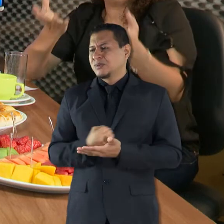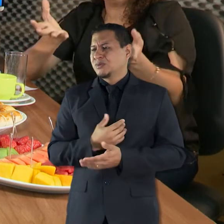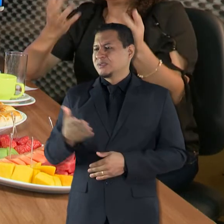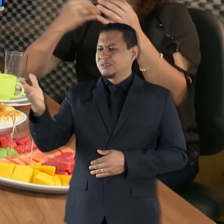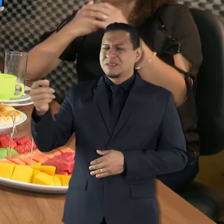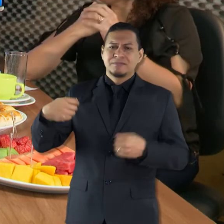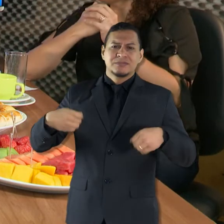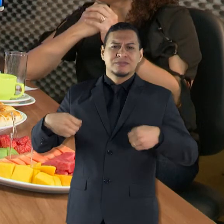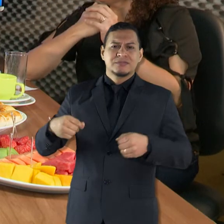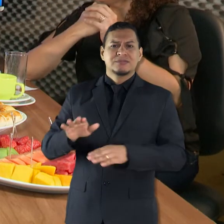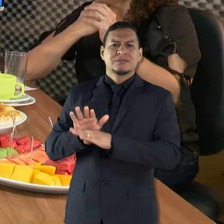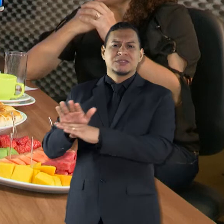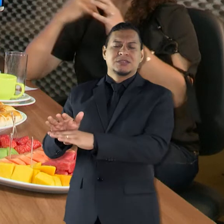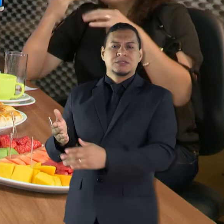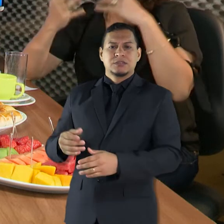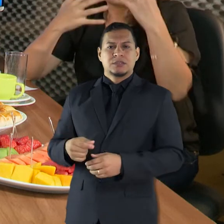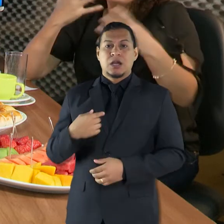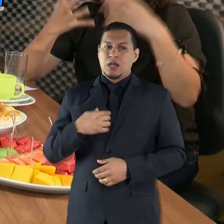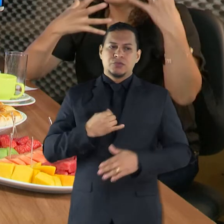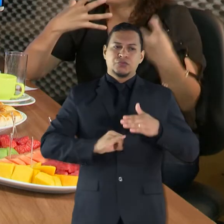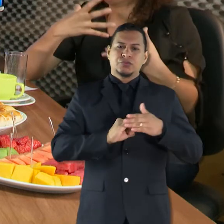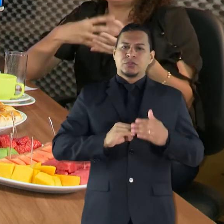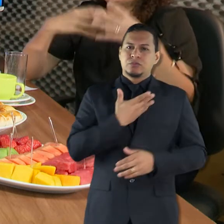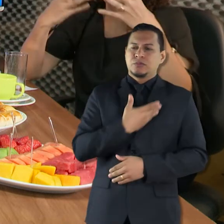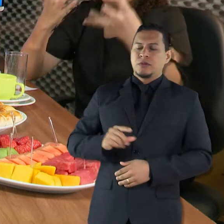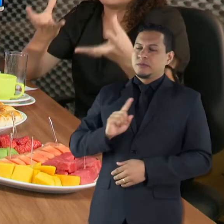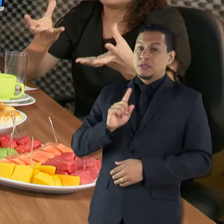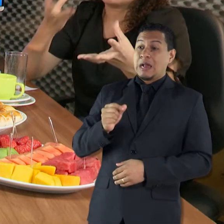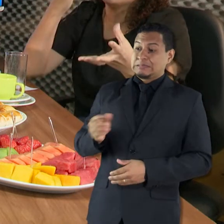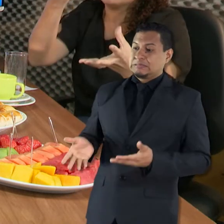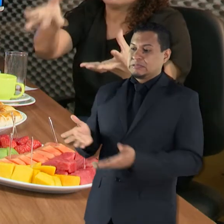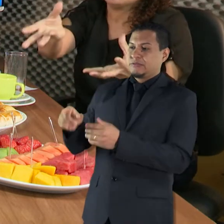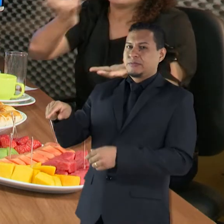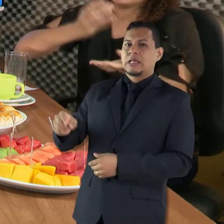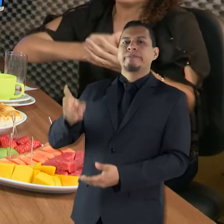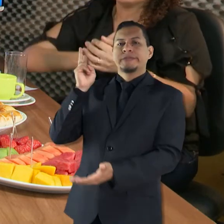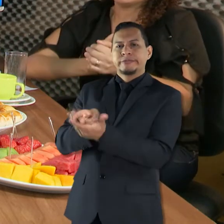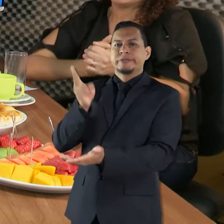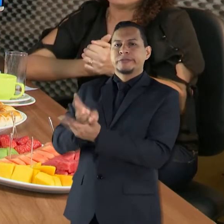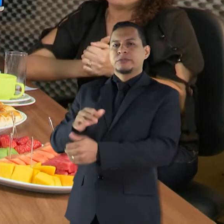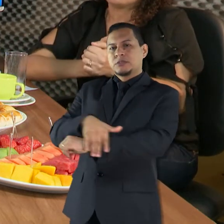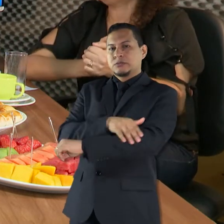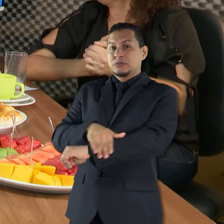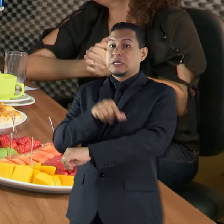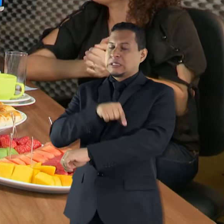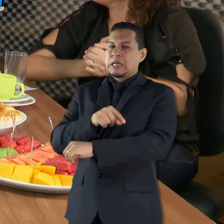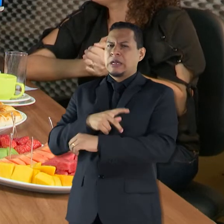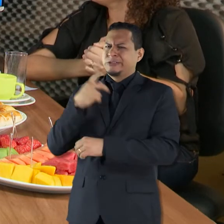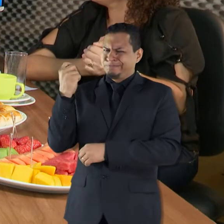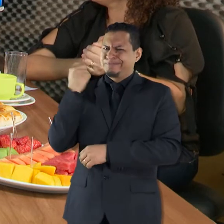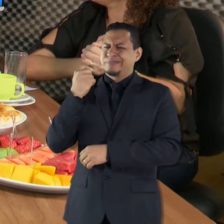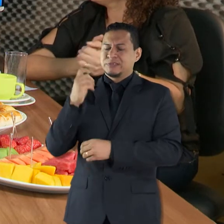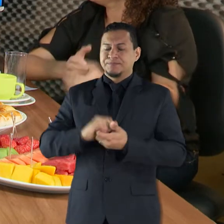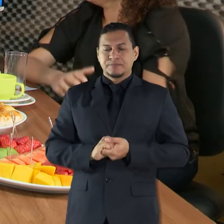tá pedindo é porque tá precisando. Aí a instituição pública diz, não, mas a gente está incentivando para que ela continue aqui na rua, correndo risco. Vou